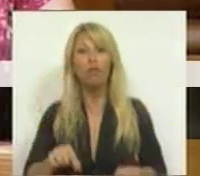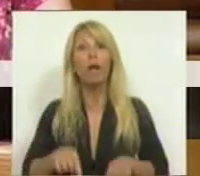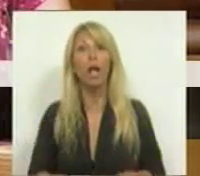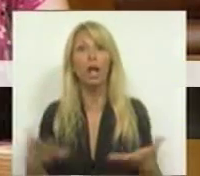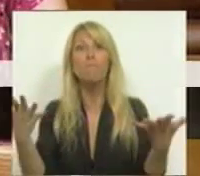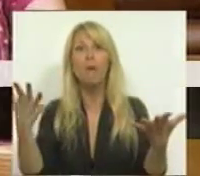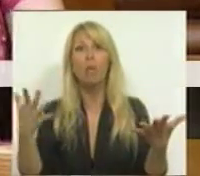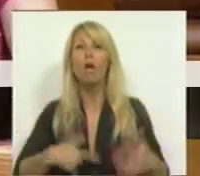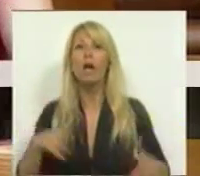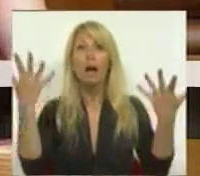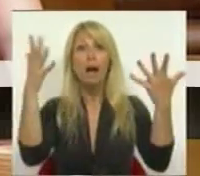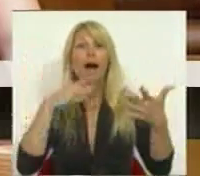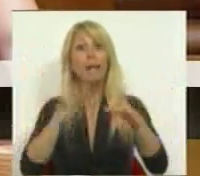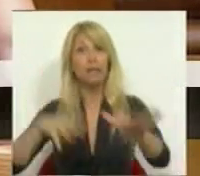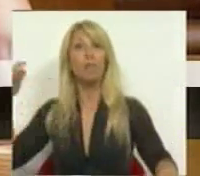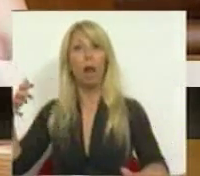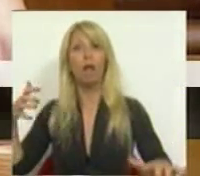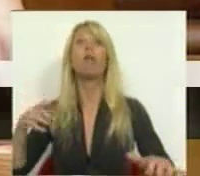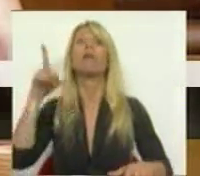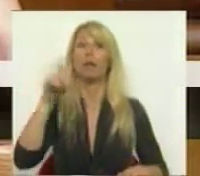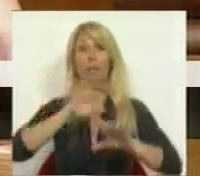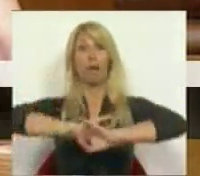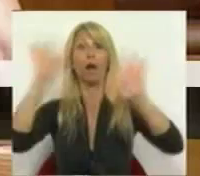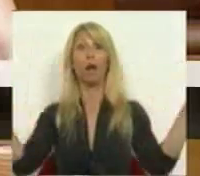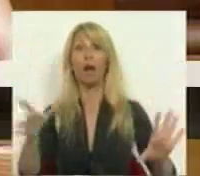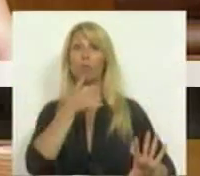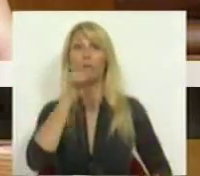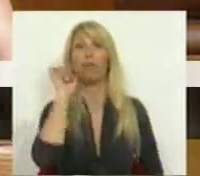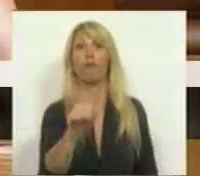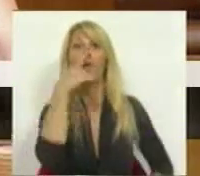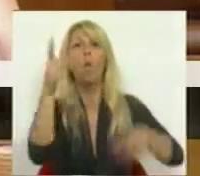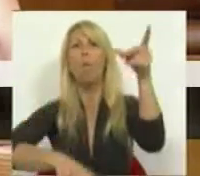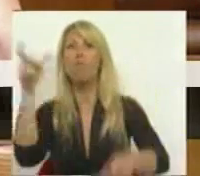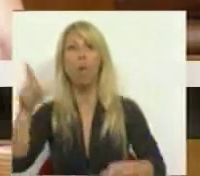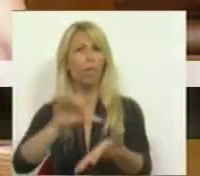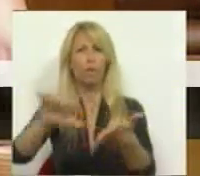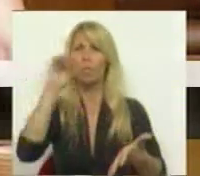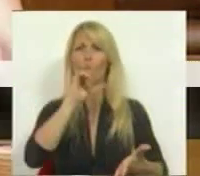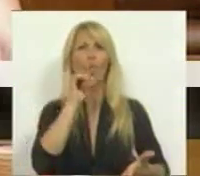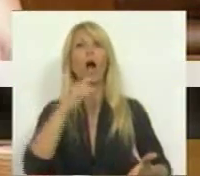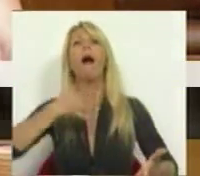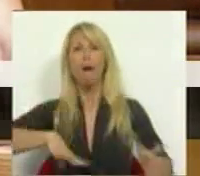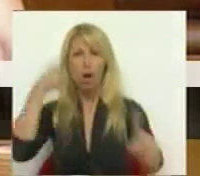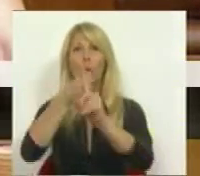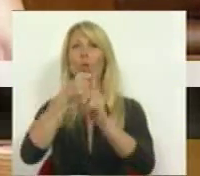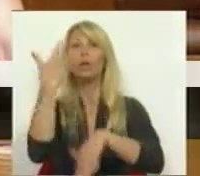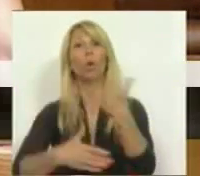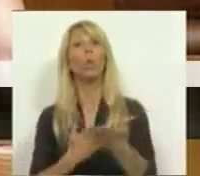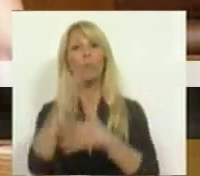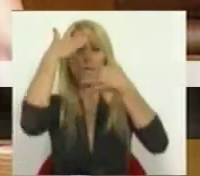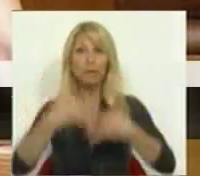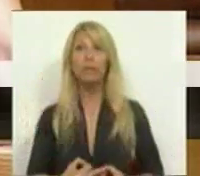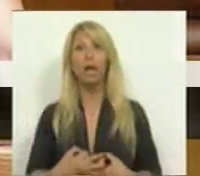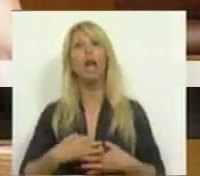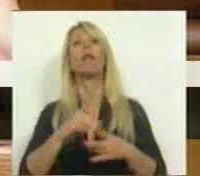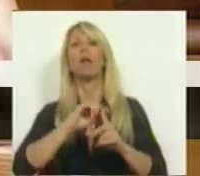está, evidentemente, nas mãos de um povo que não desiste de lutar pela dignidade e pela